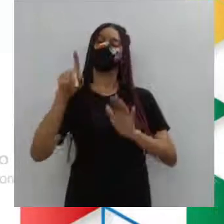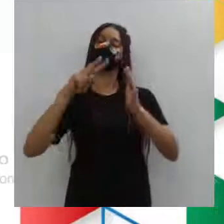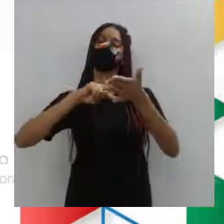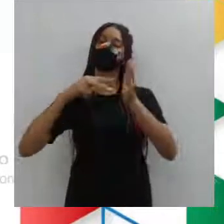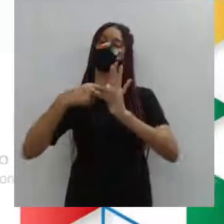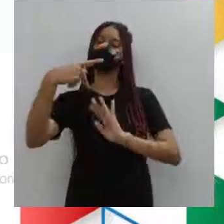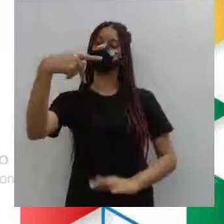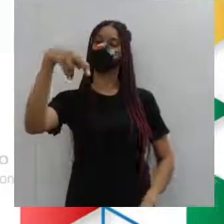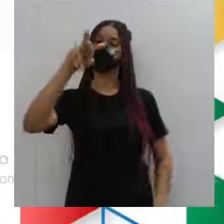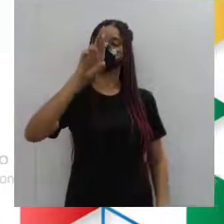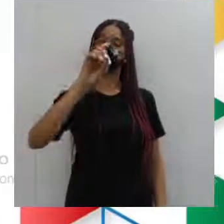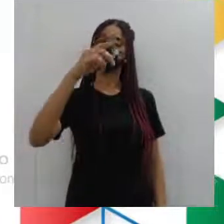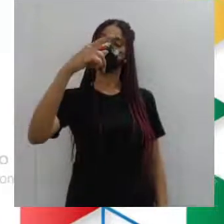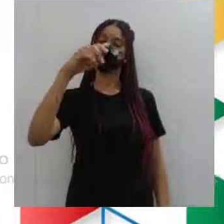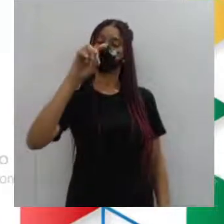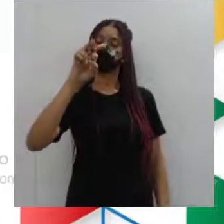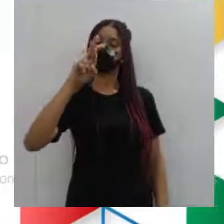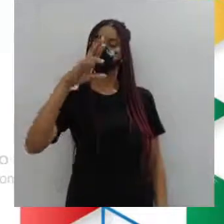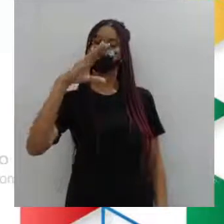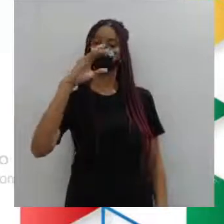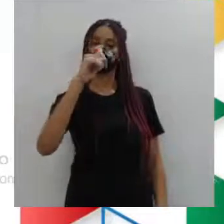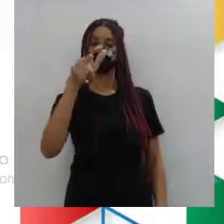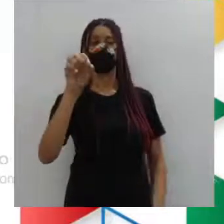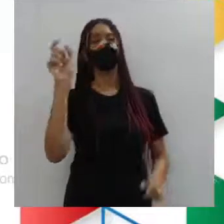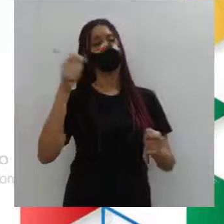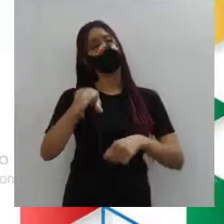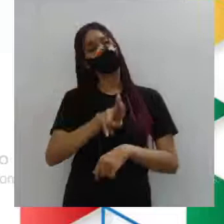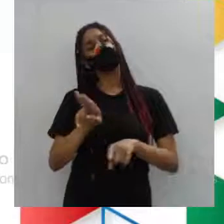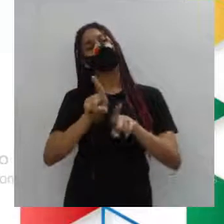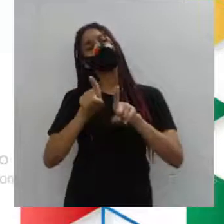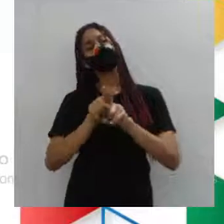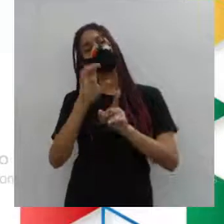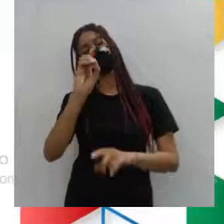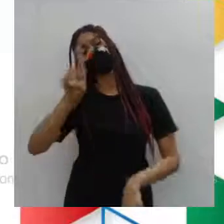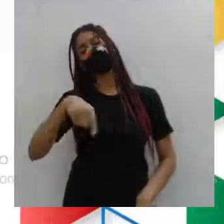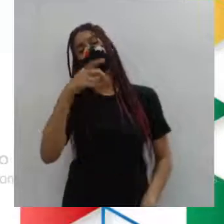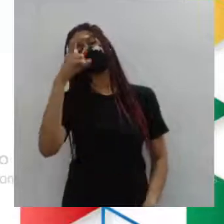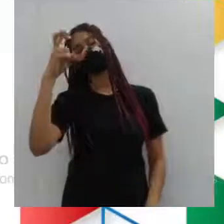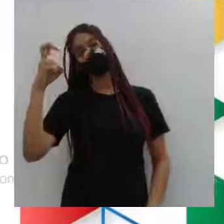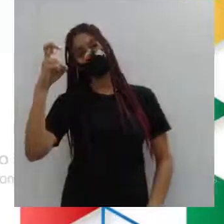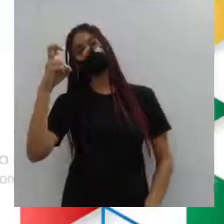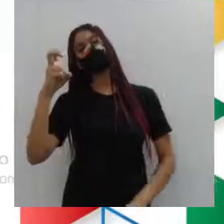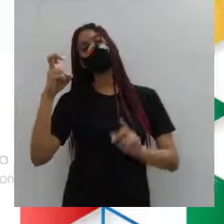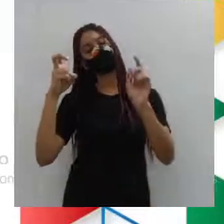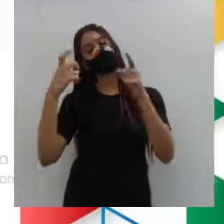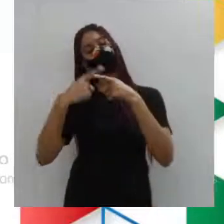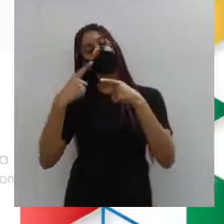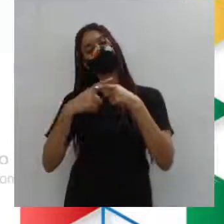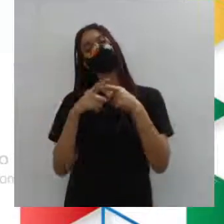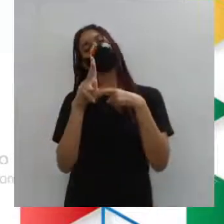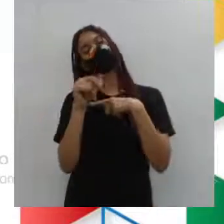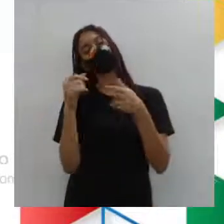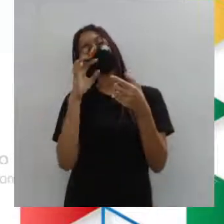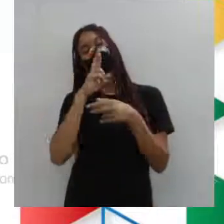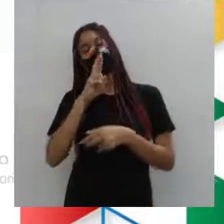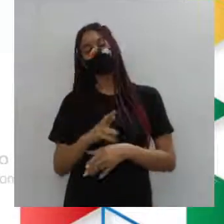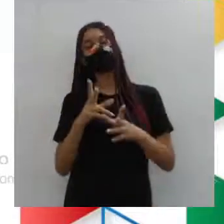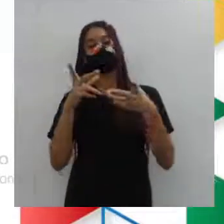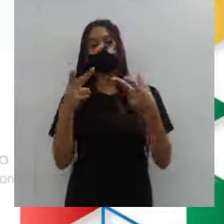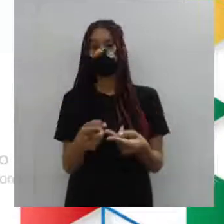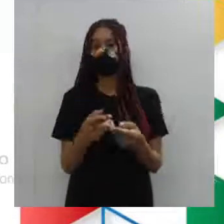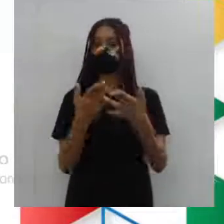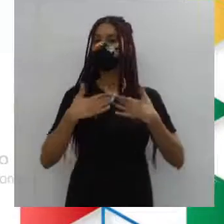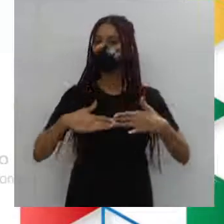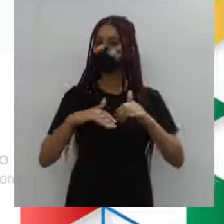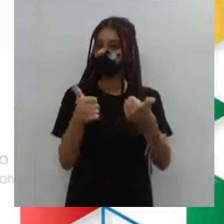você pode também usar como número decimal 0,5, porque as respostas numéricas serão as mesmas. Tá tranquilo até aí?